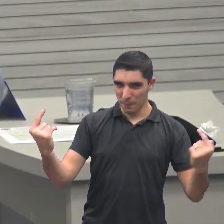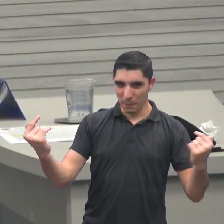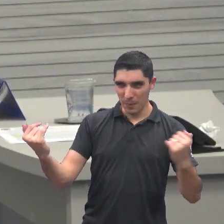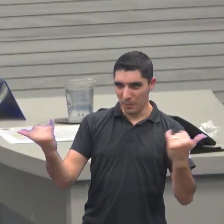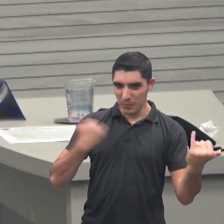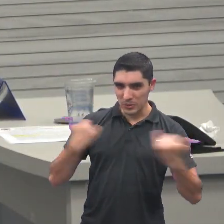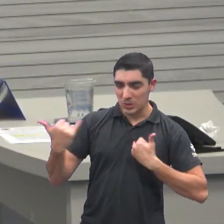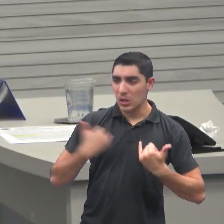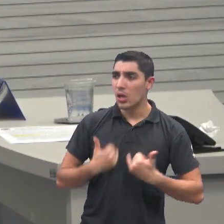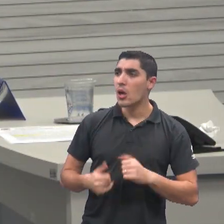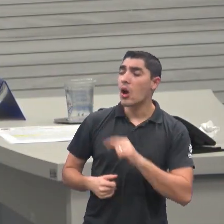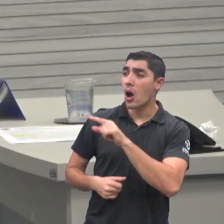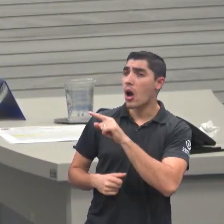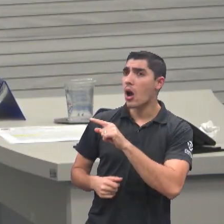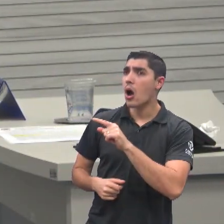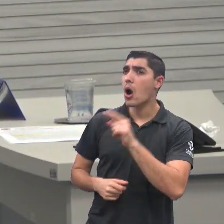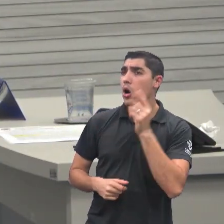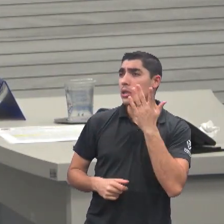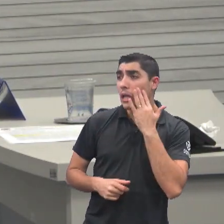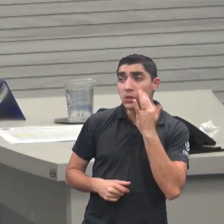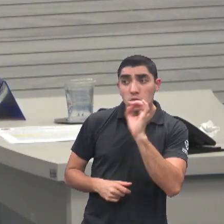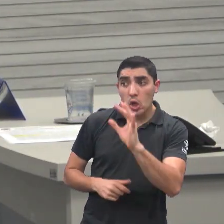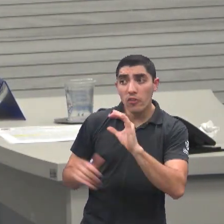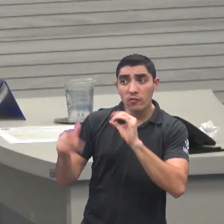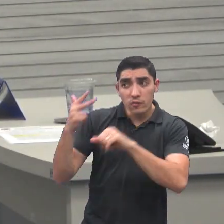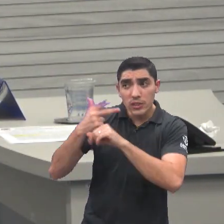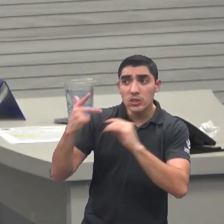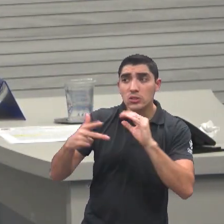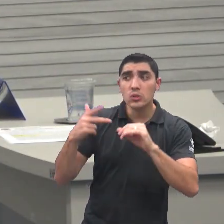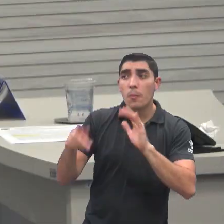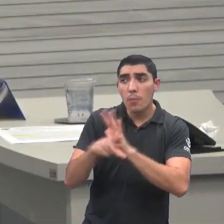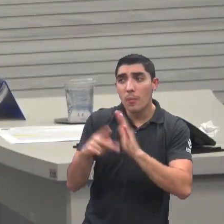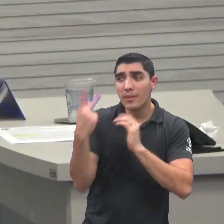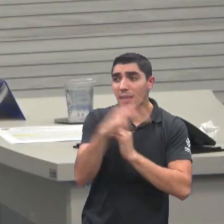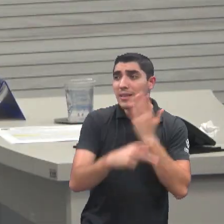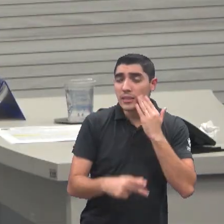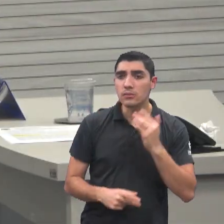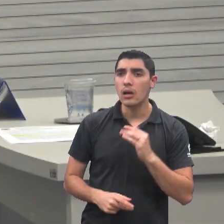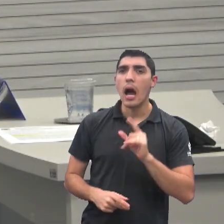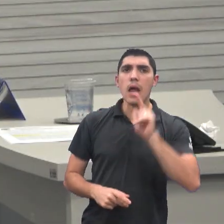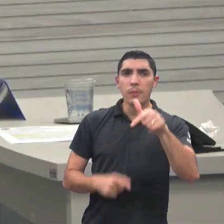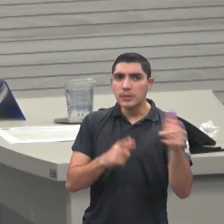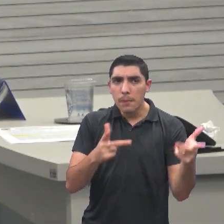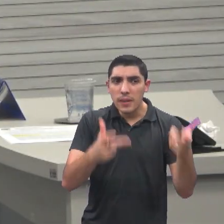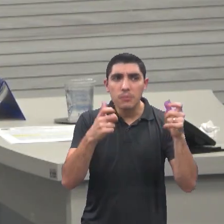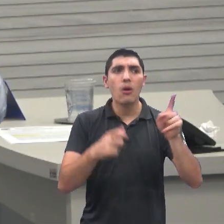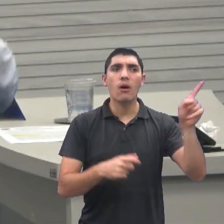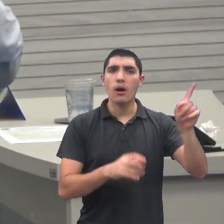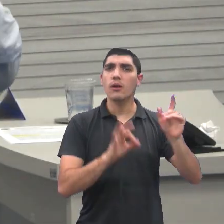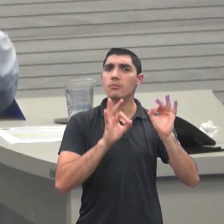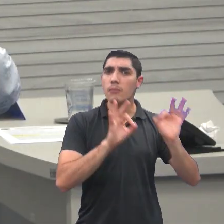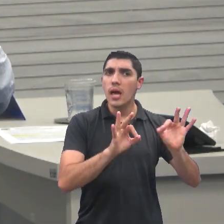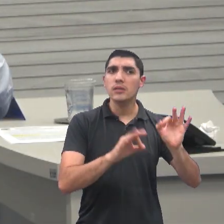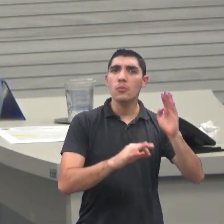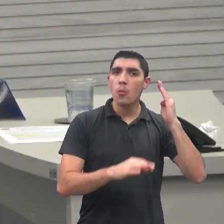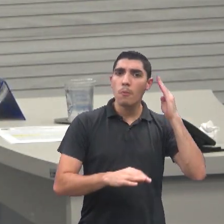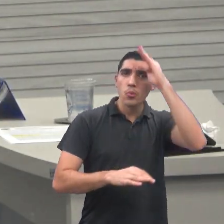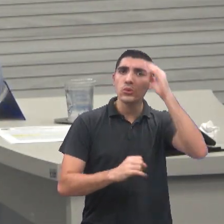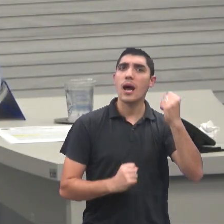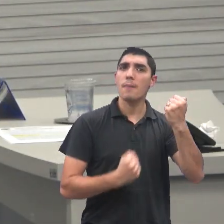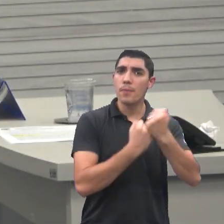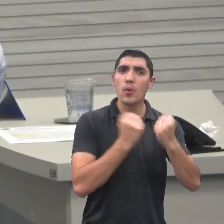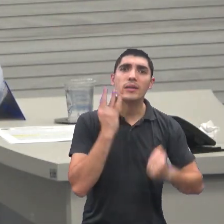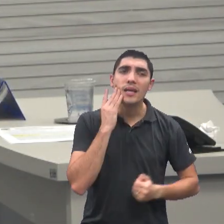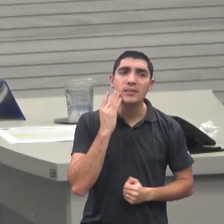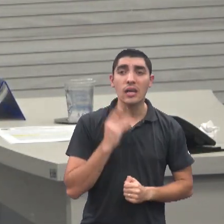pedir material com o Bolsonaro. Esse tipo de coisa é lamentável. Tá boa a onda, você surfa.